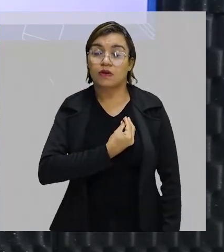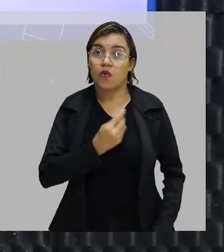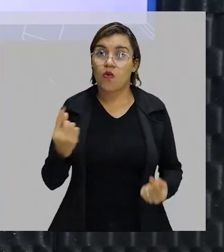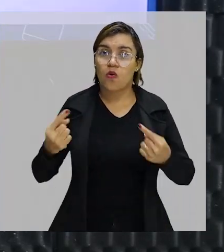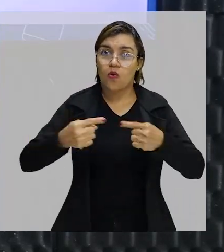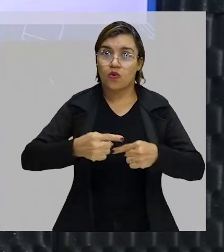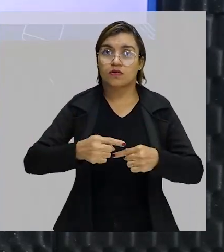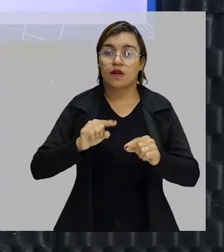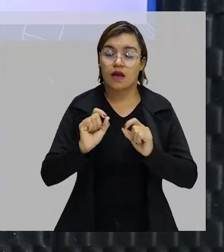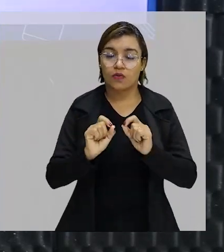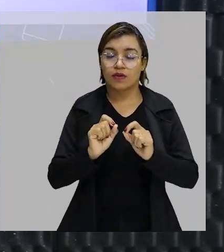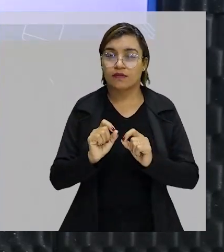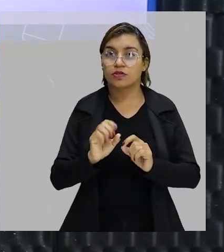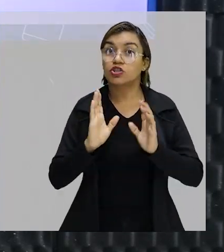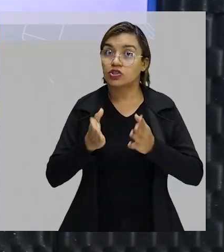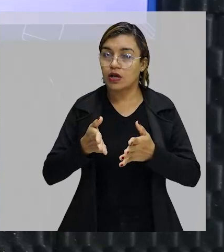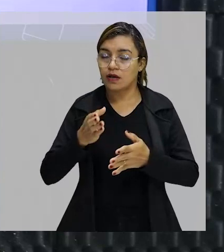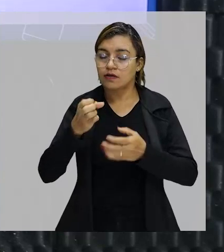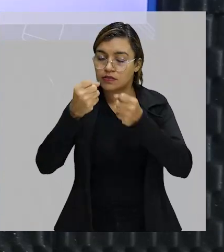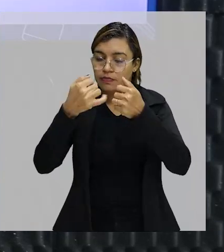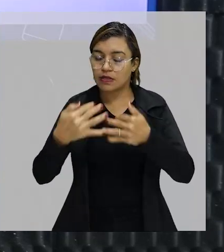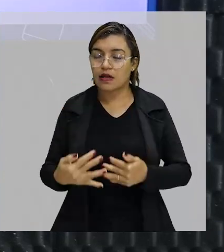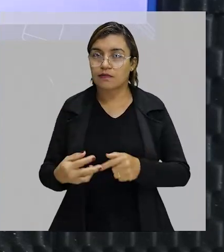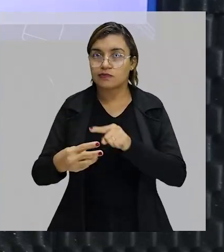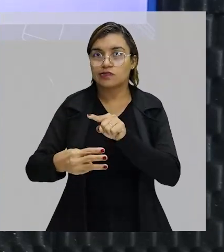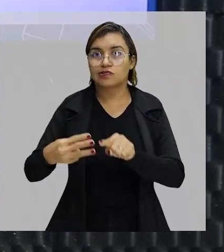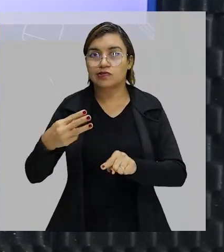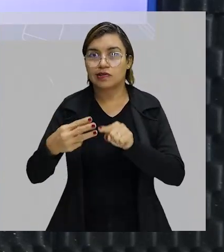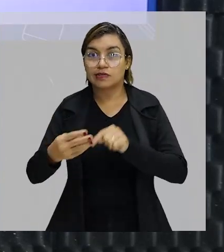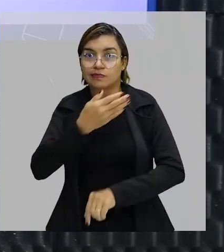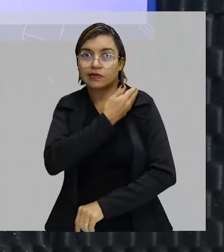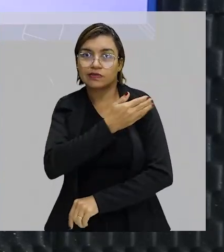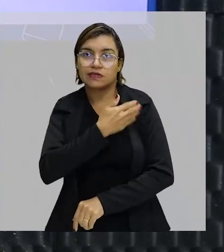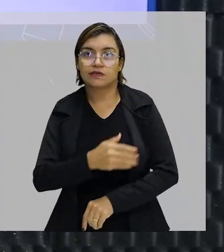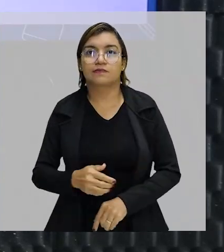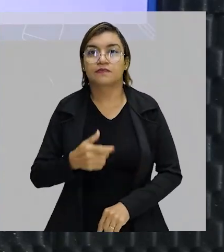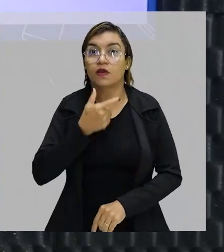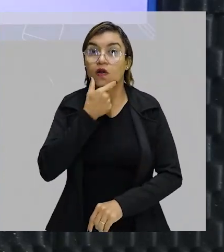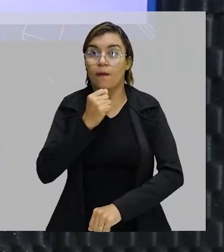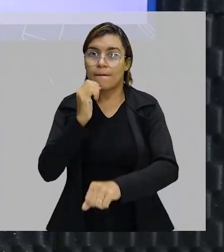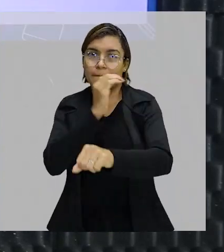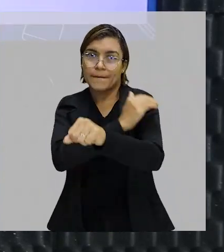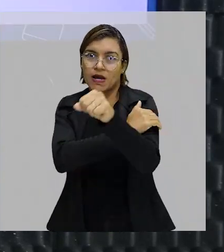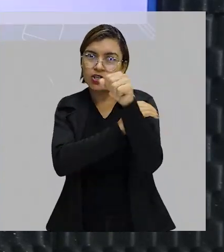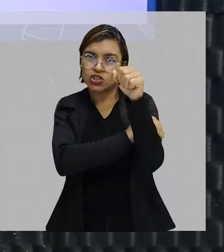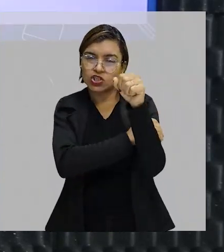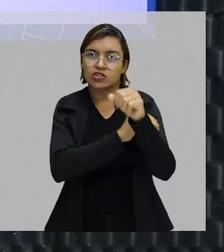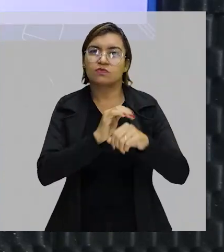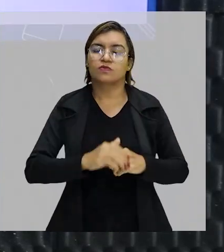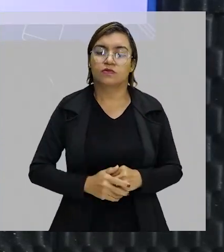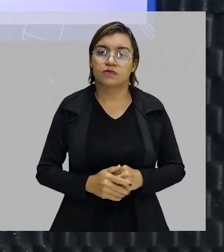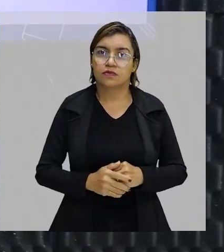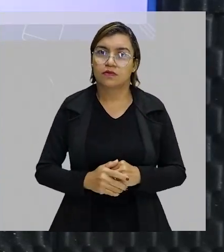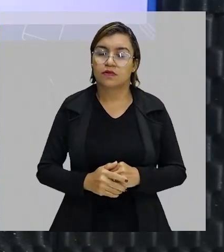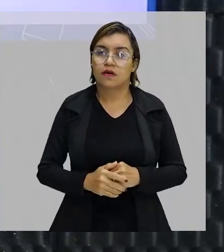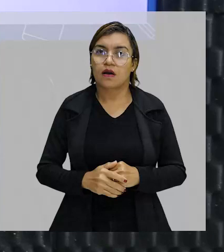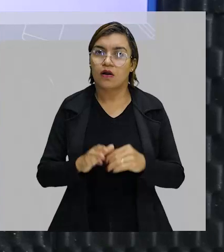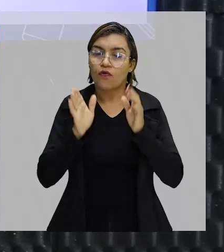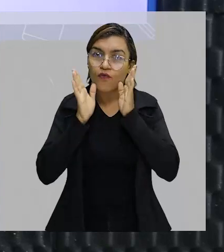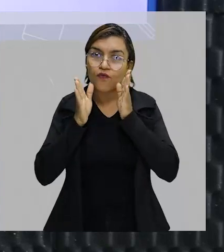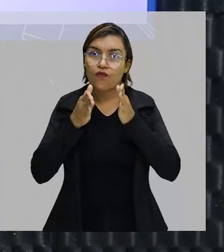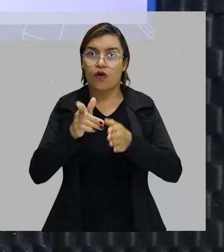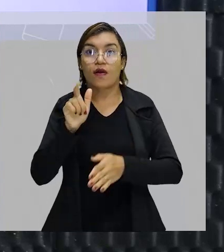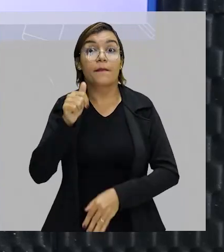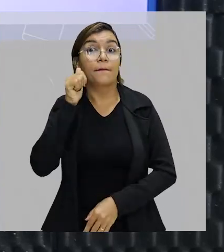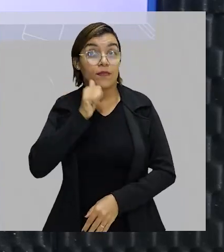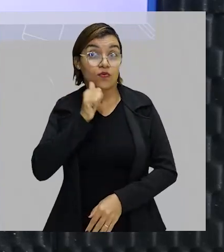A gente falou de 3 preconceitos diferentes aqui, tá? Machismo, a mulher é o principal alvo, é o alvo, na